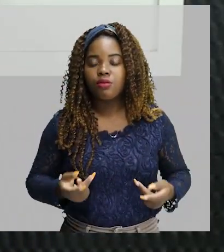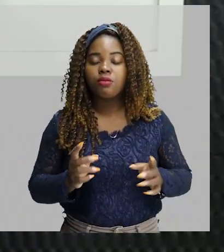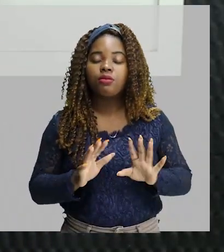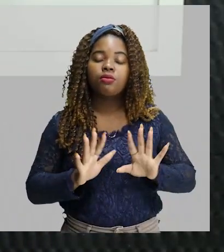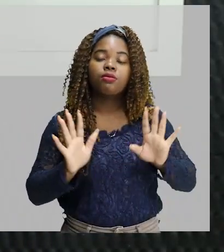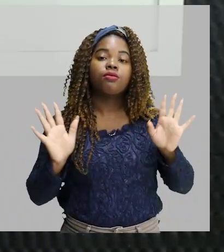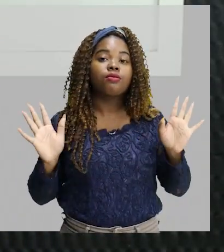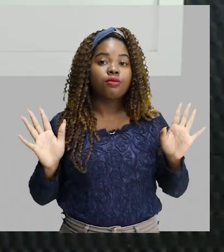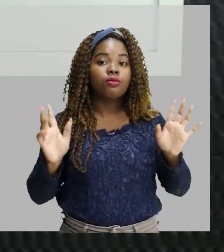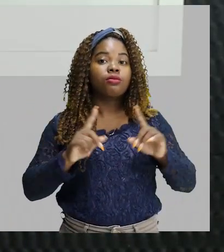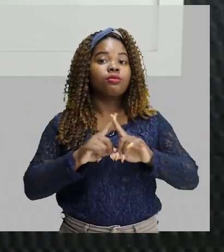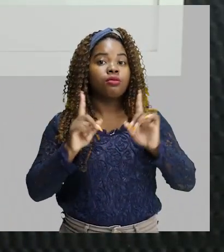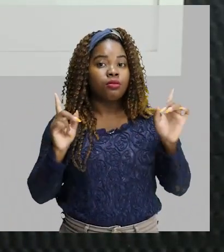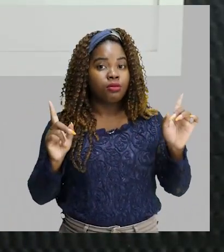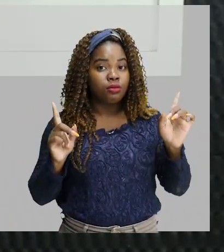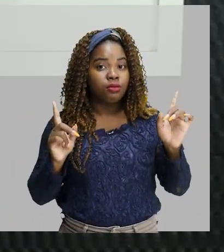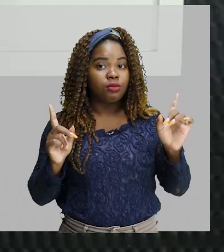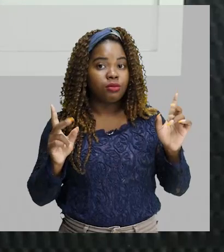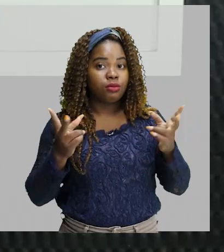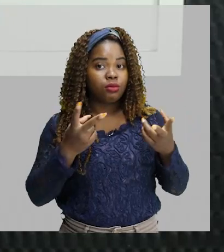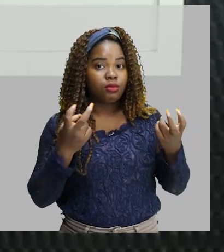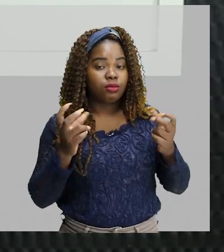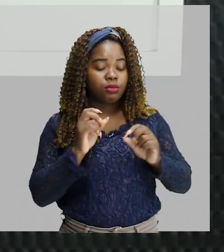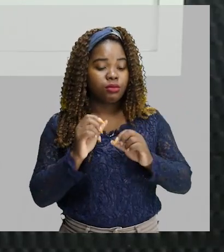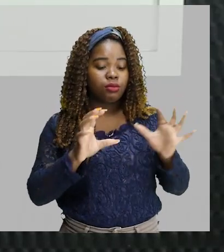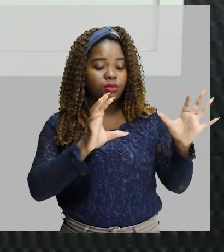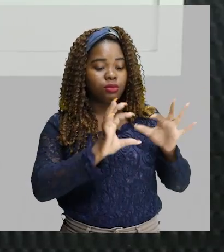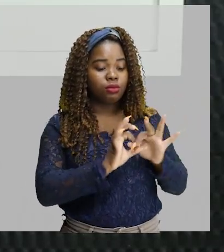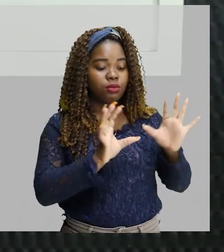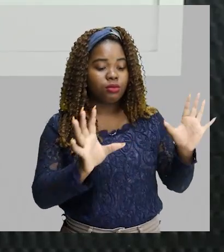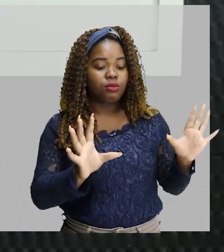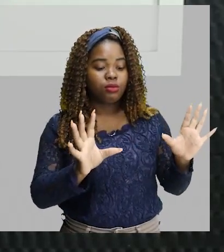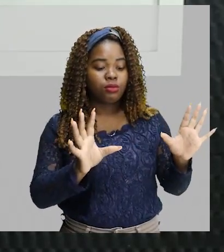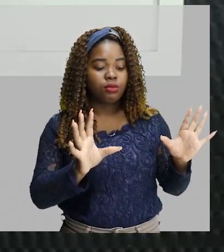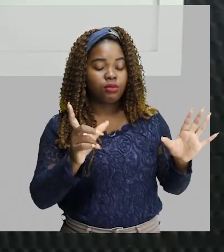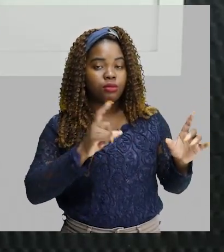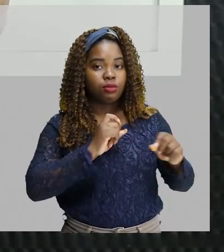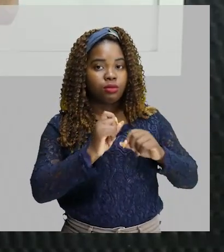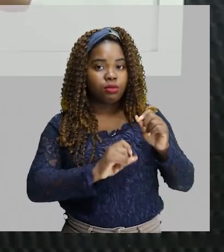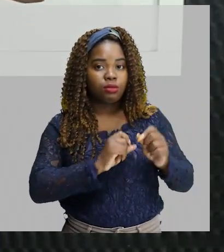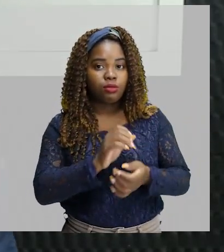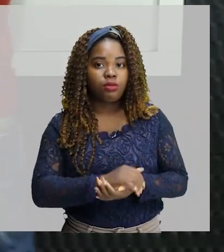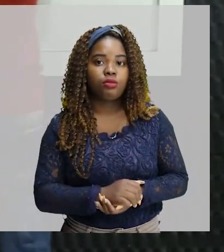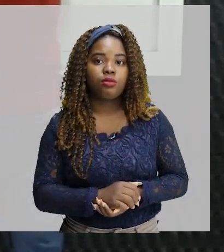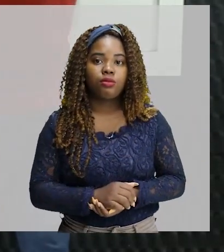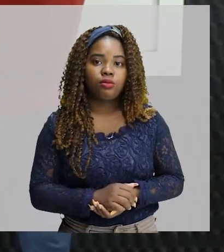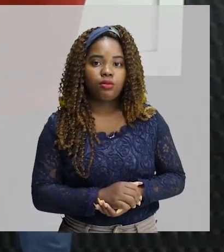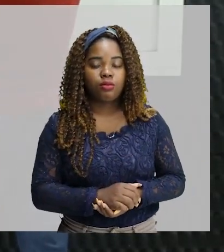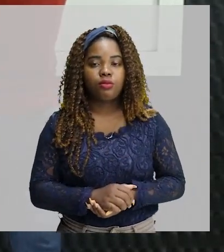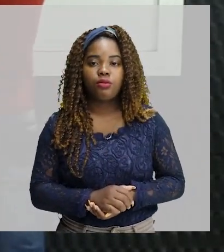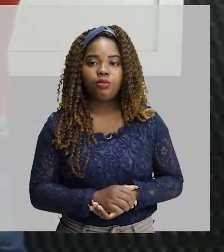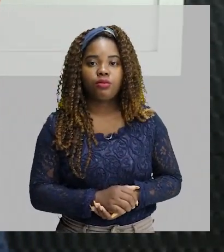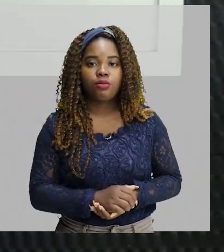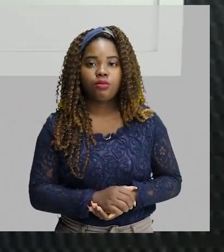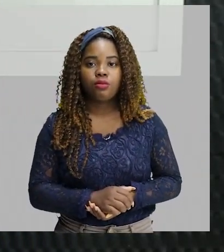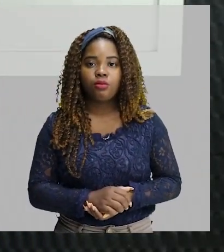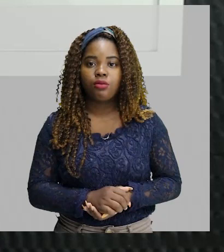Mas veja só, essa liberdade ela vai entrar como um elemento absoluto. Essa liberdade ela